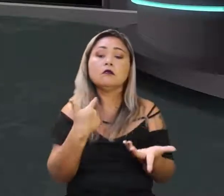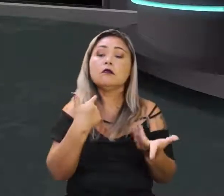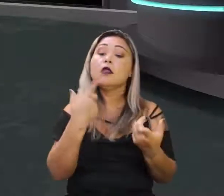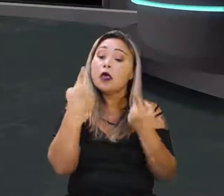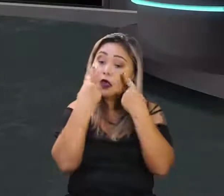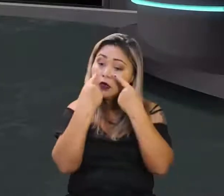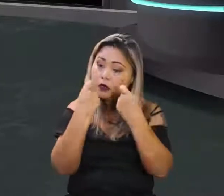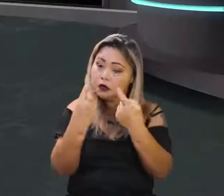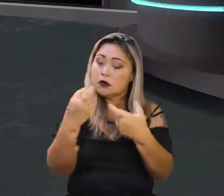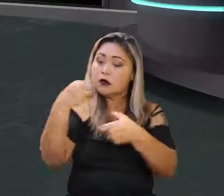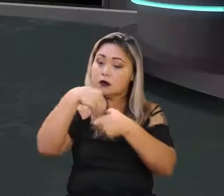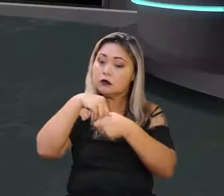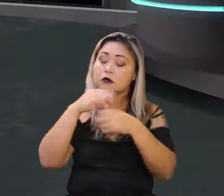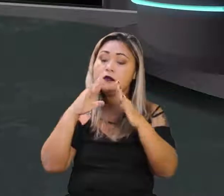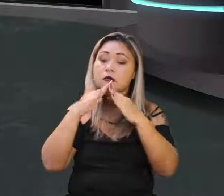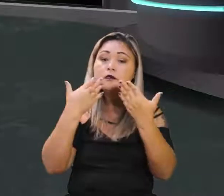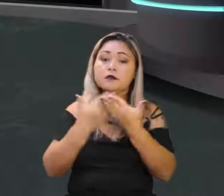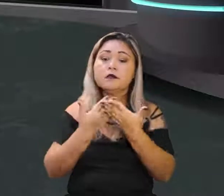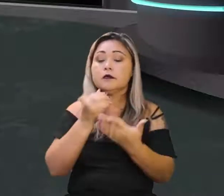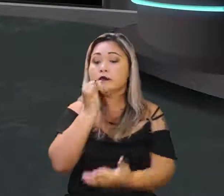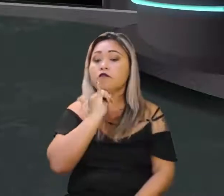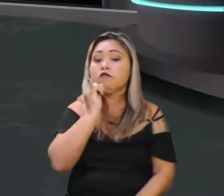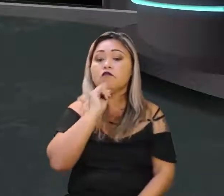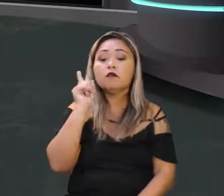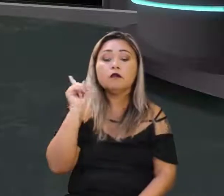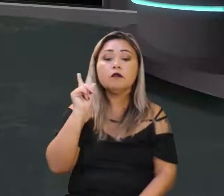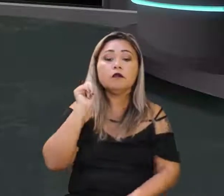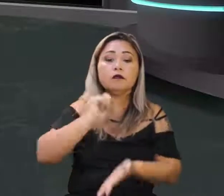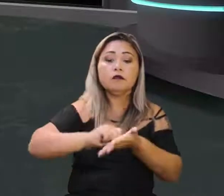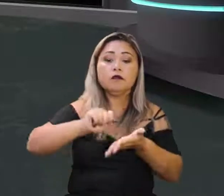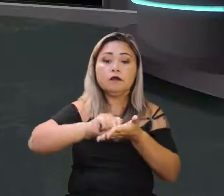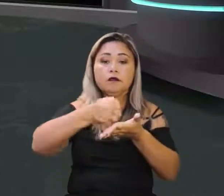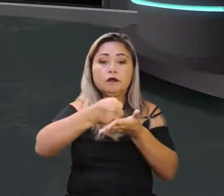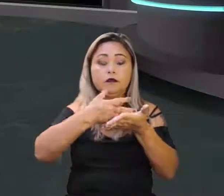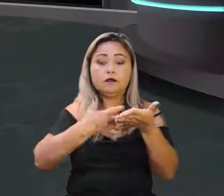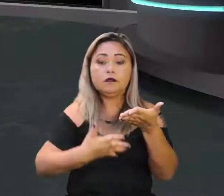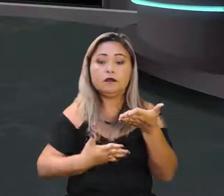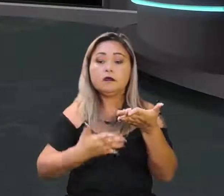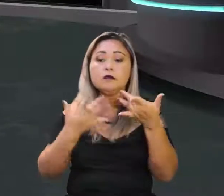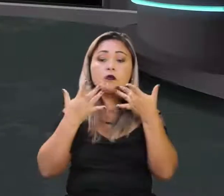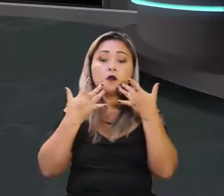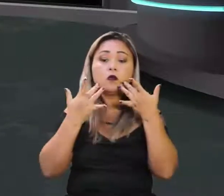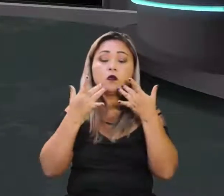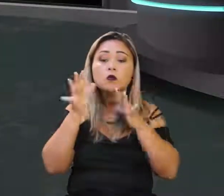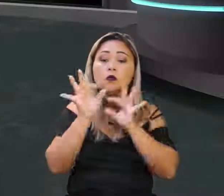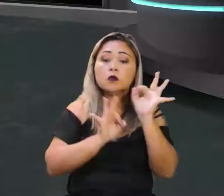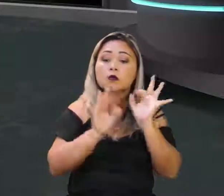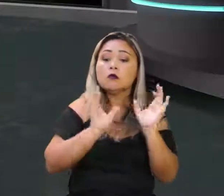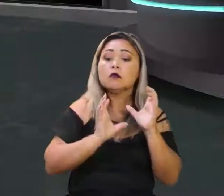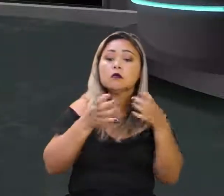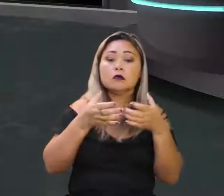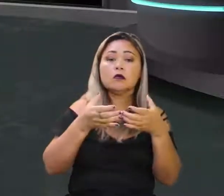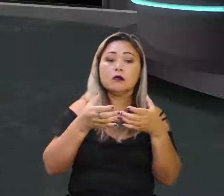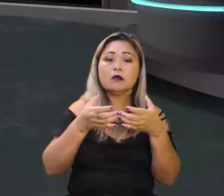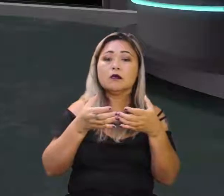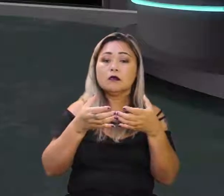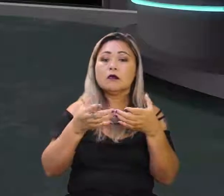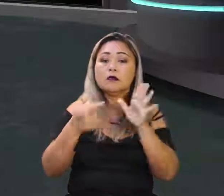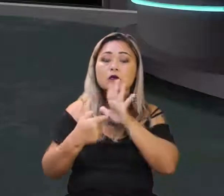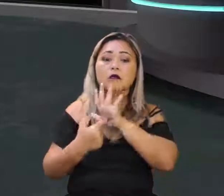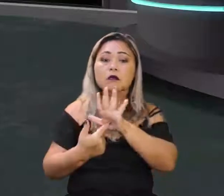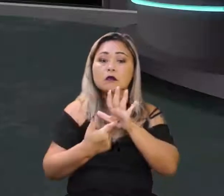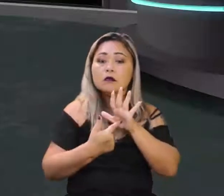escola, né? Eu, por exemplo, quando estudava, eu mesma escrevia peças de teatro organizava o grupo e fazia Não as brinca.